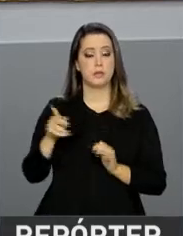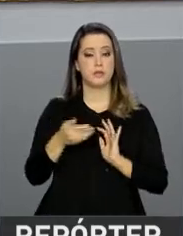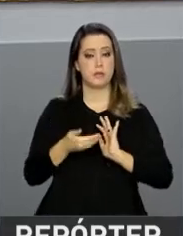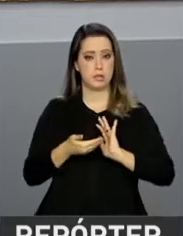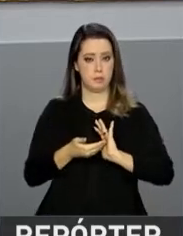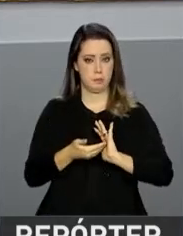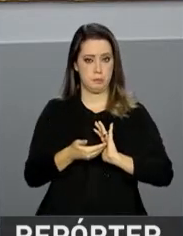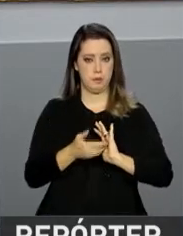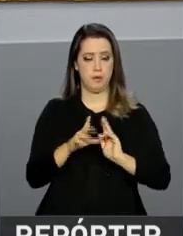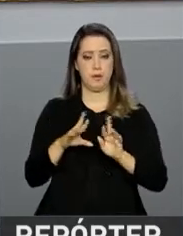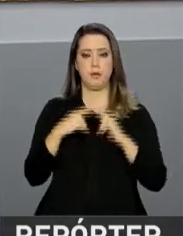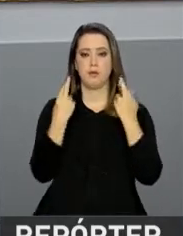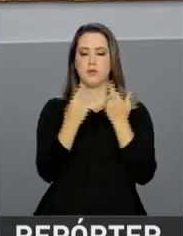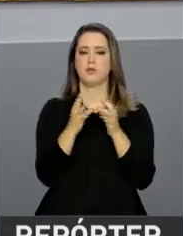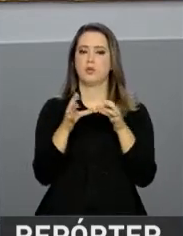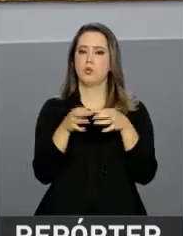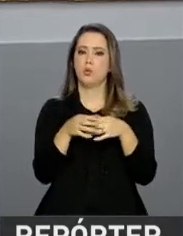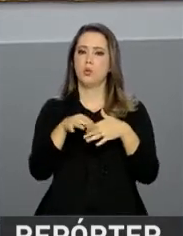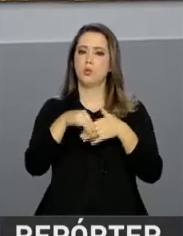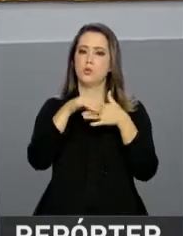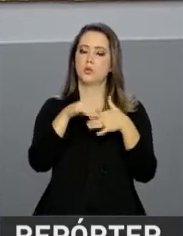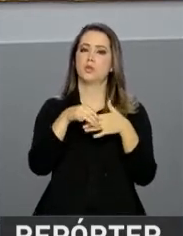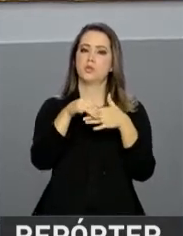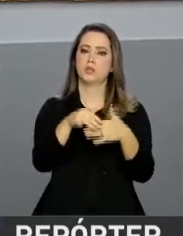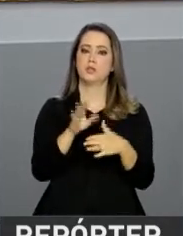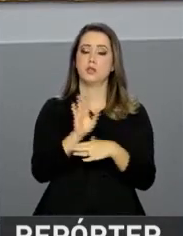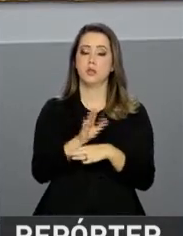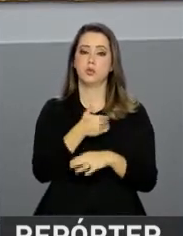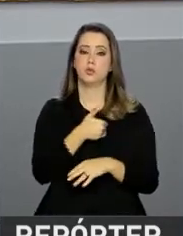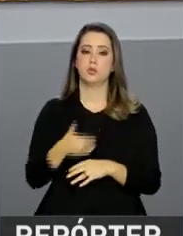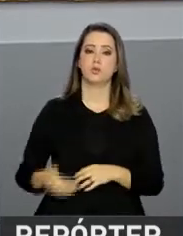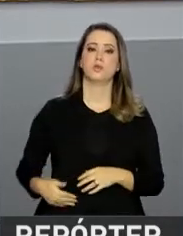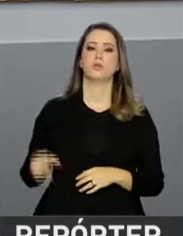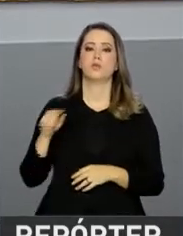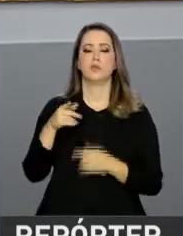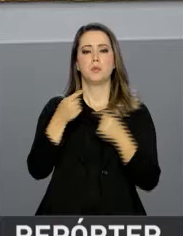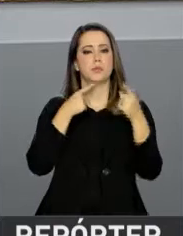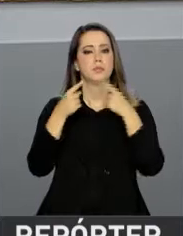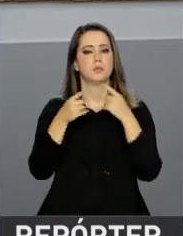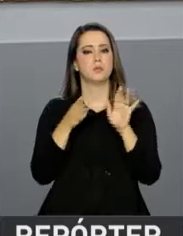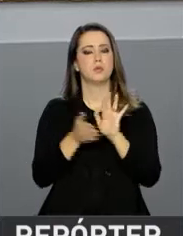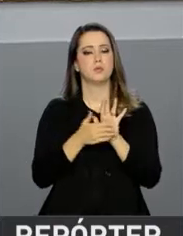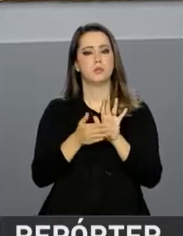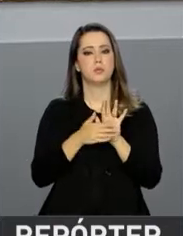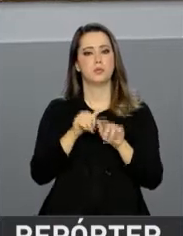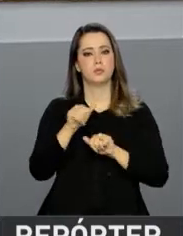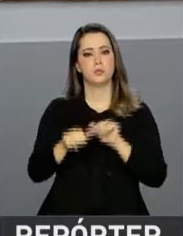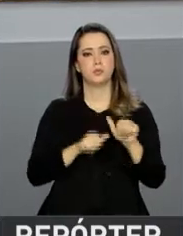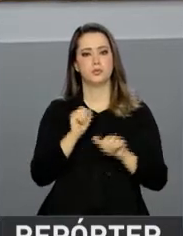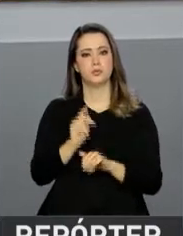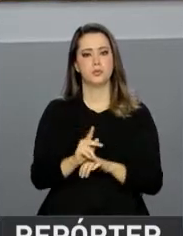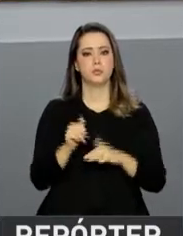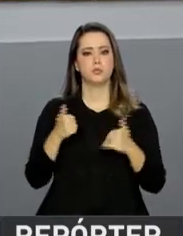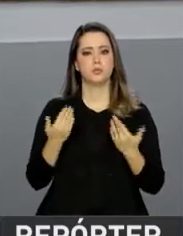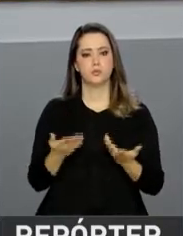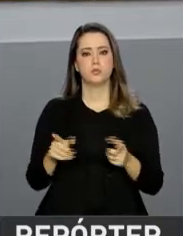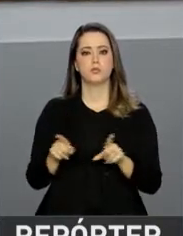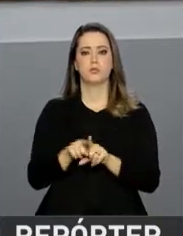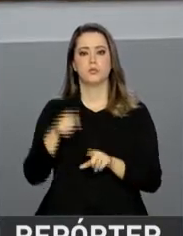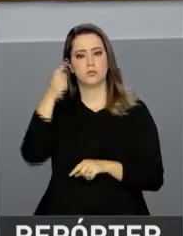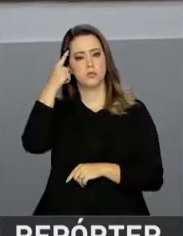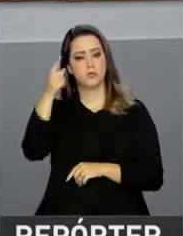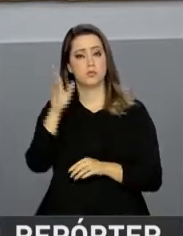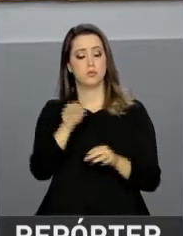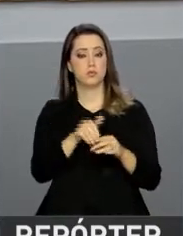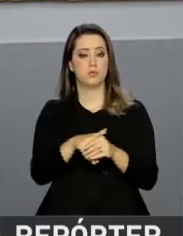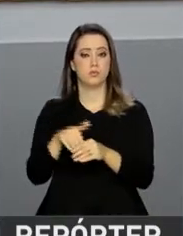vai se reunir com os líderes dos partidos que apóiam o governo para debater sobre a proposta de reforma da previdência ele garantiu também